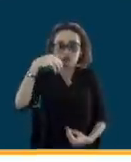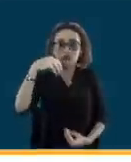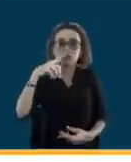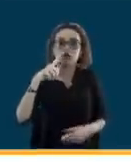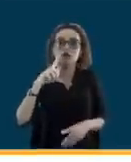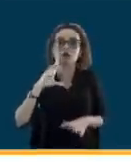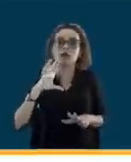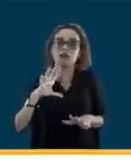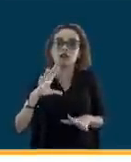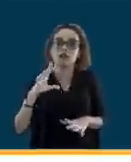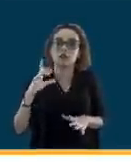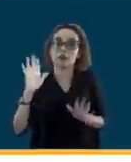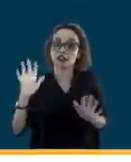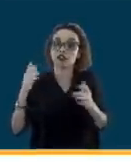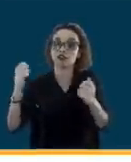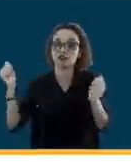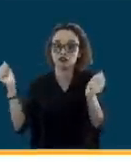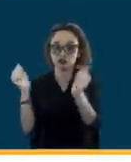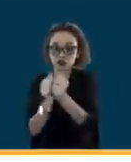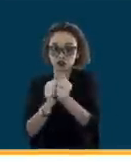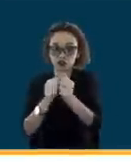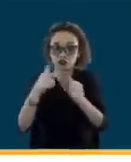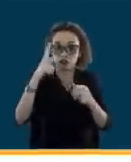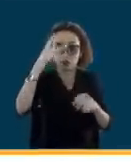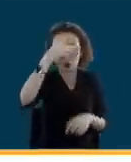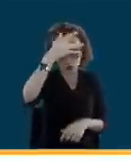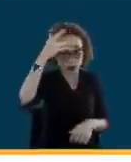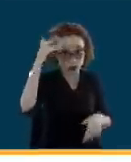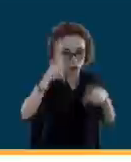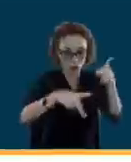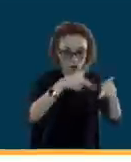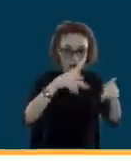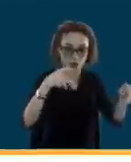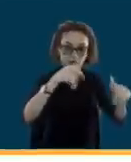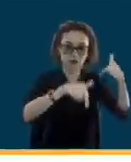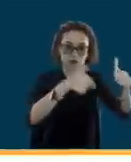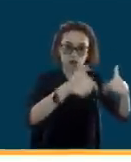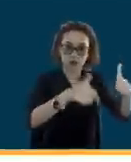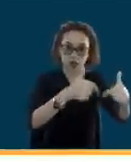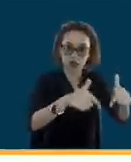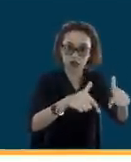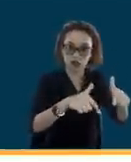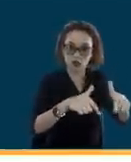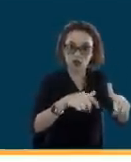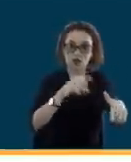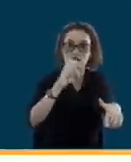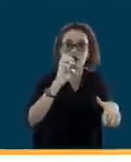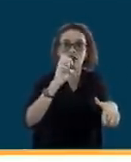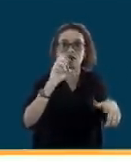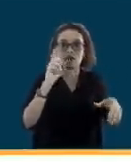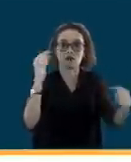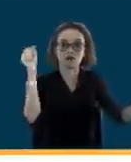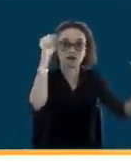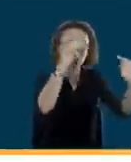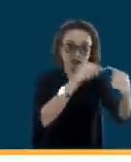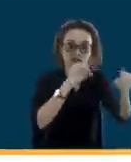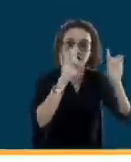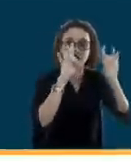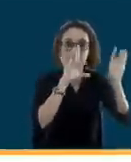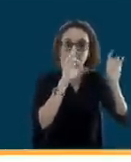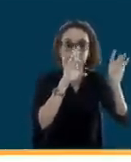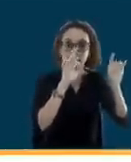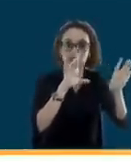povo trabalhador que sua missão se mostrou especial. Mais de 50 anos